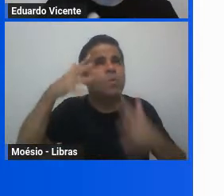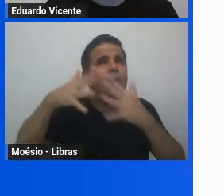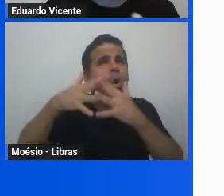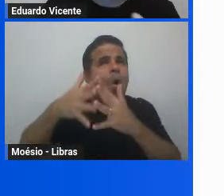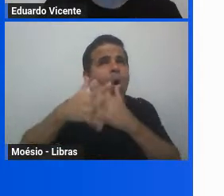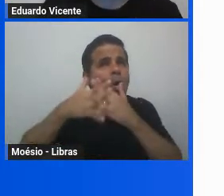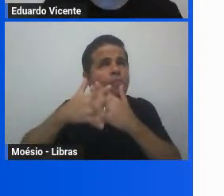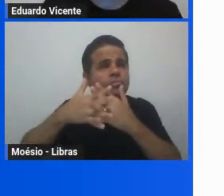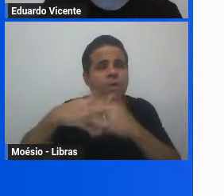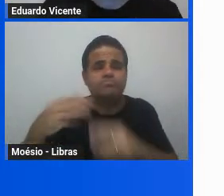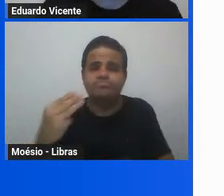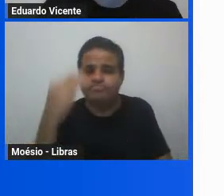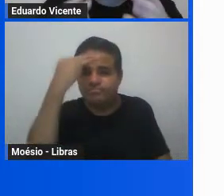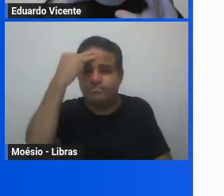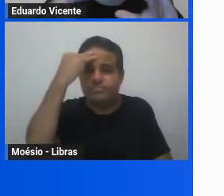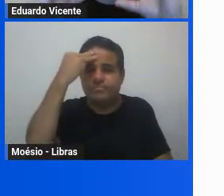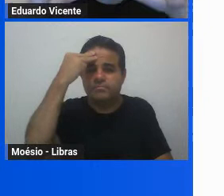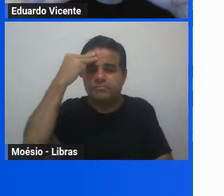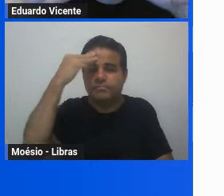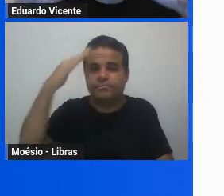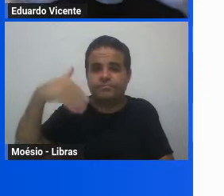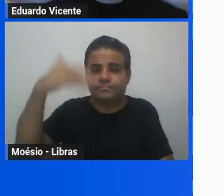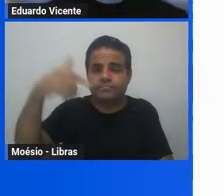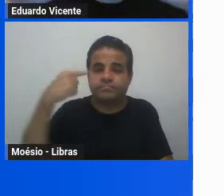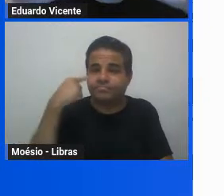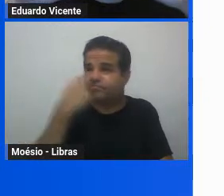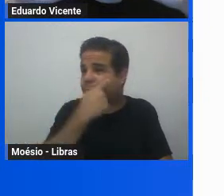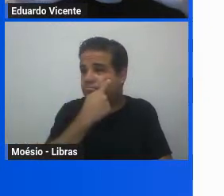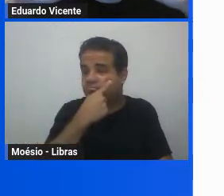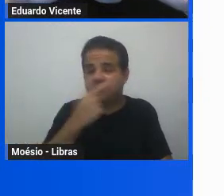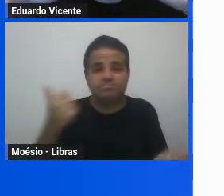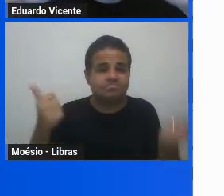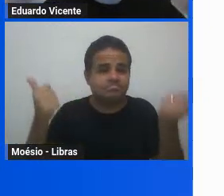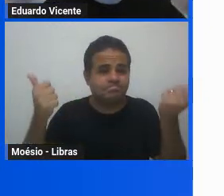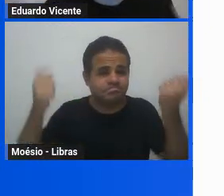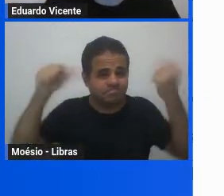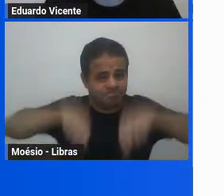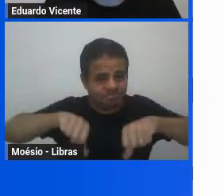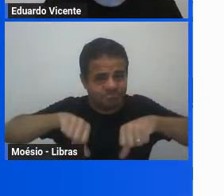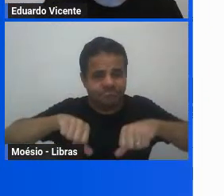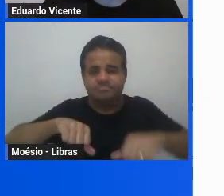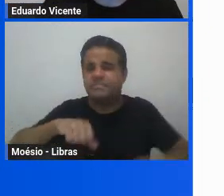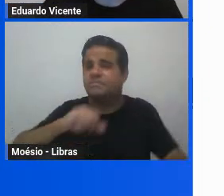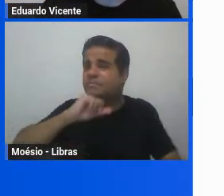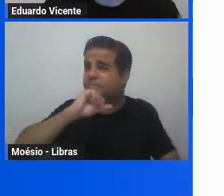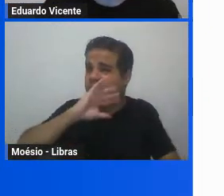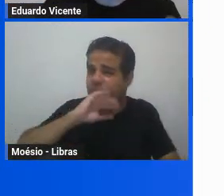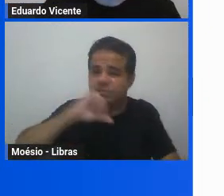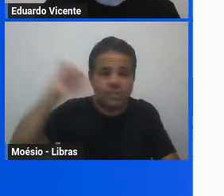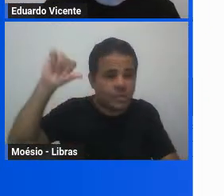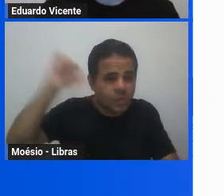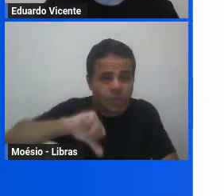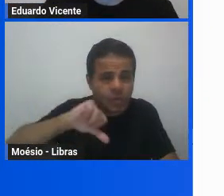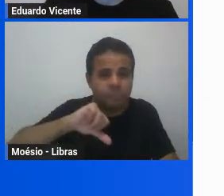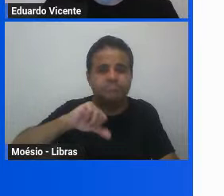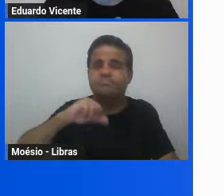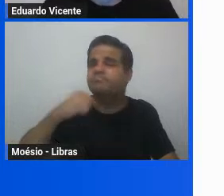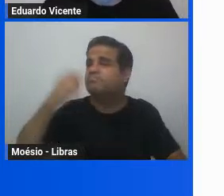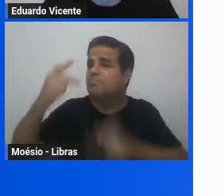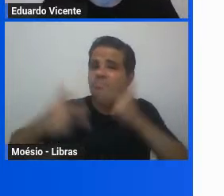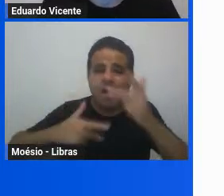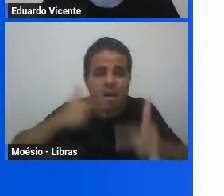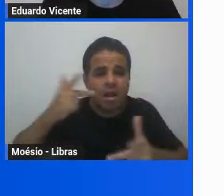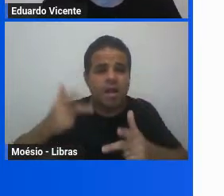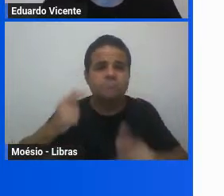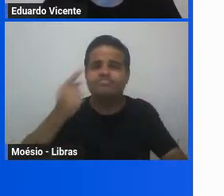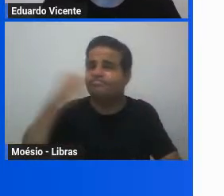pouco confuso, acaba a visão ficando embaçada, porque eles, né, acabam falando, e para nós é uma